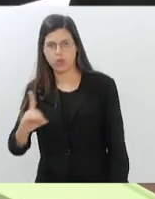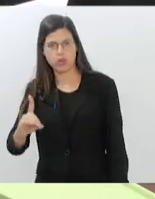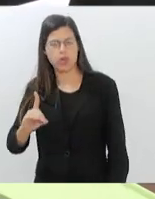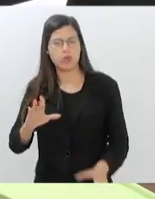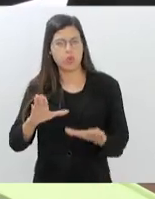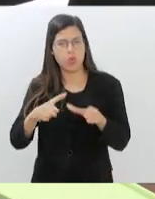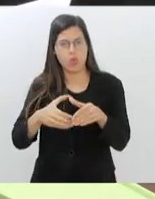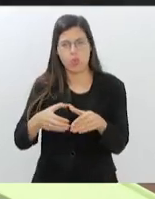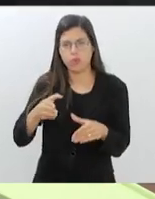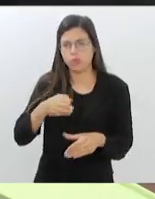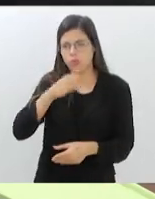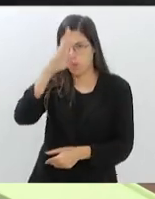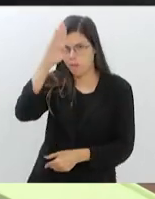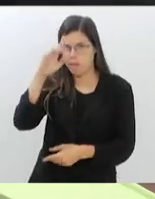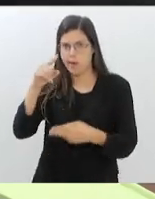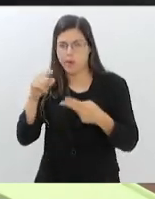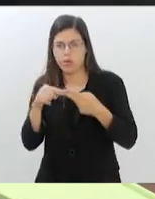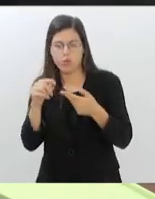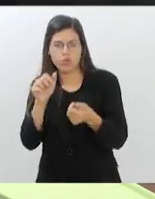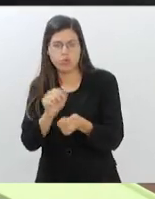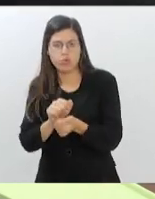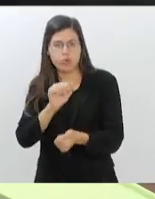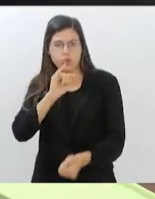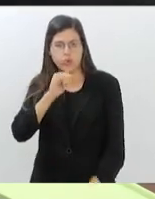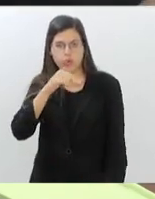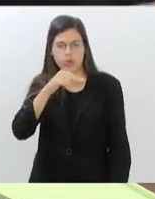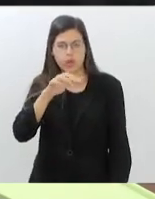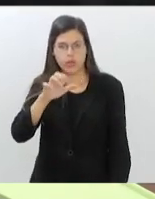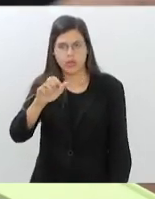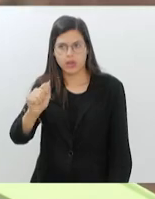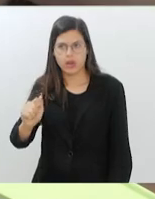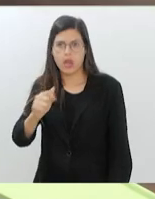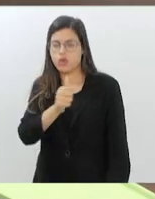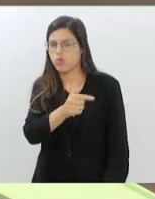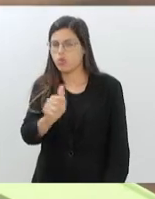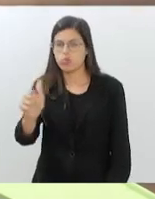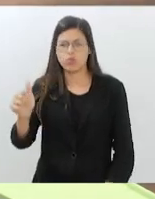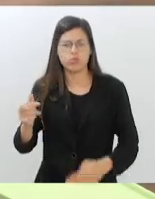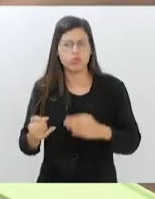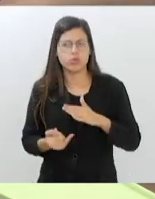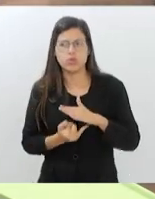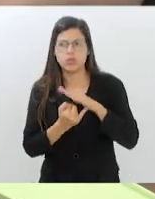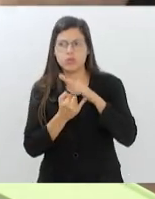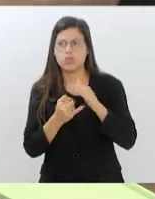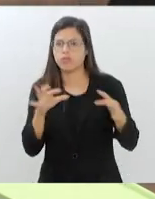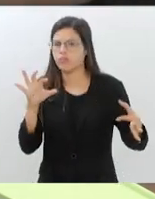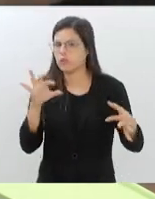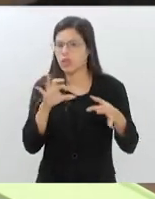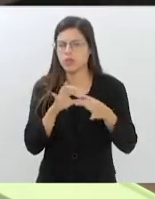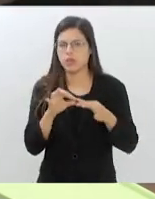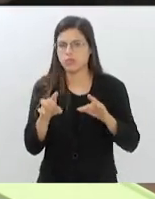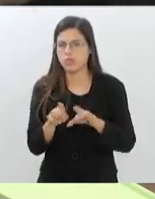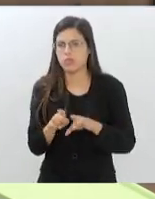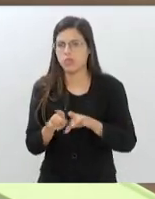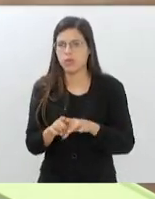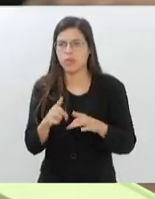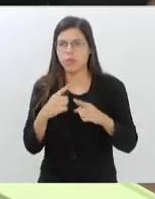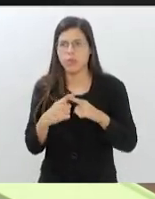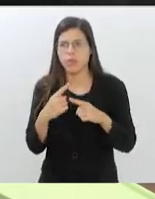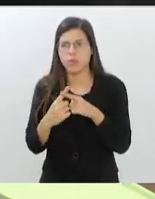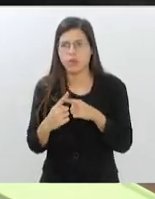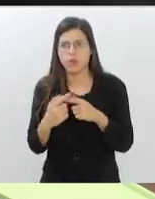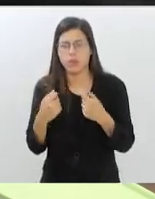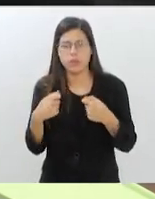bombeiros e pelo Inea e põe os órgãos todos como integrantes porque a a chave da questão é o combate